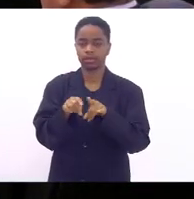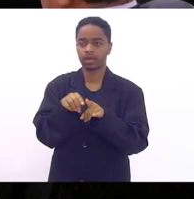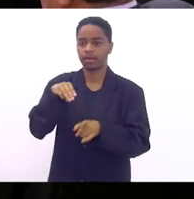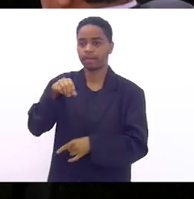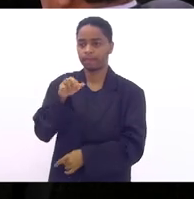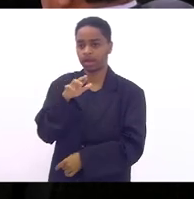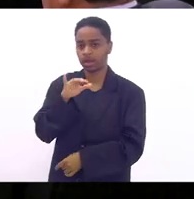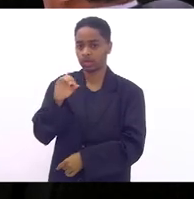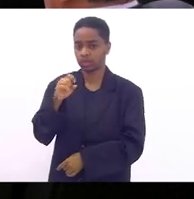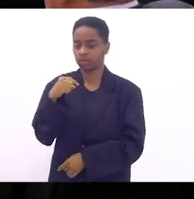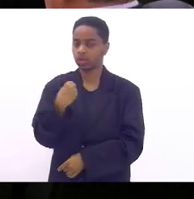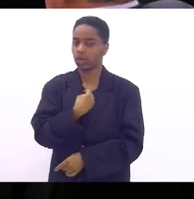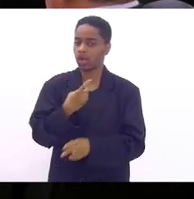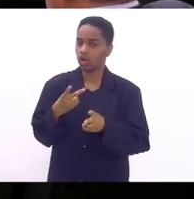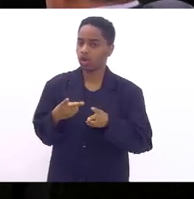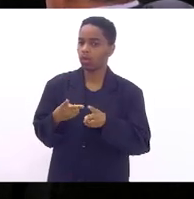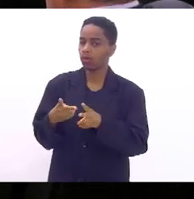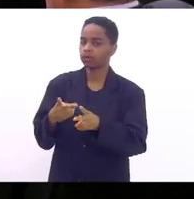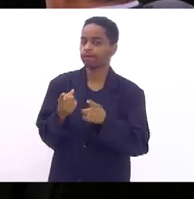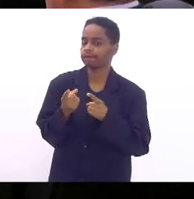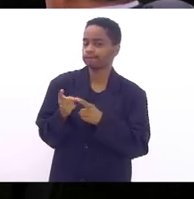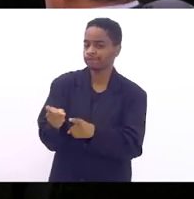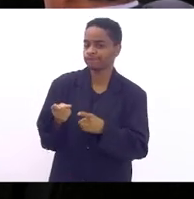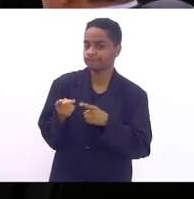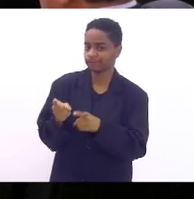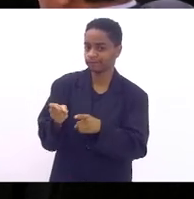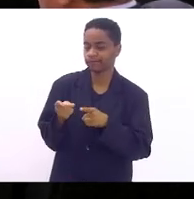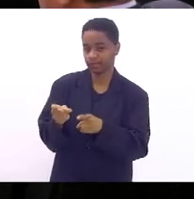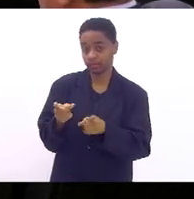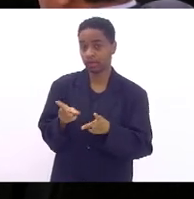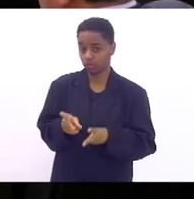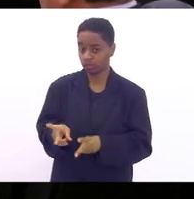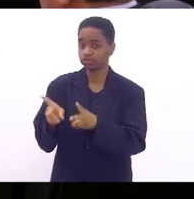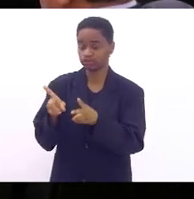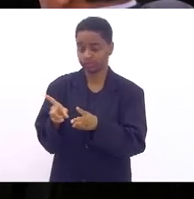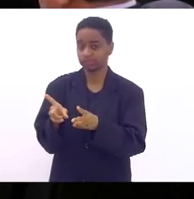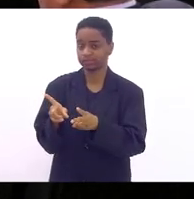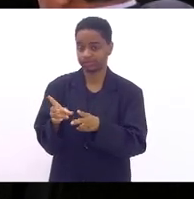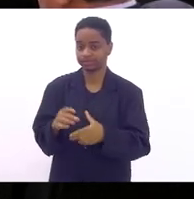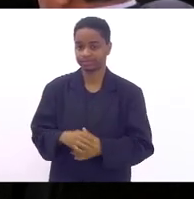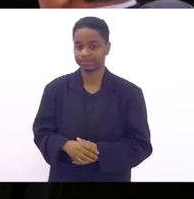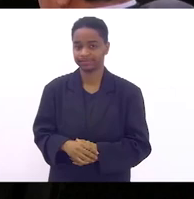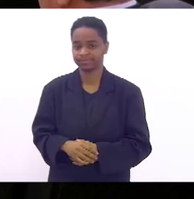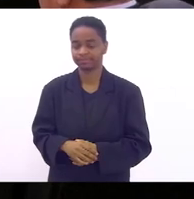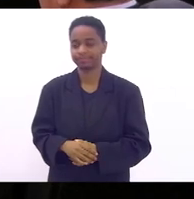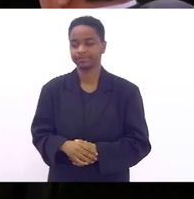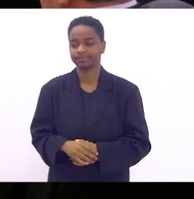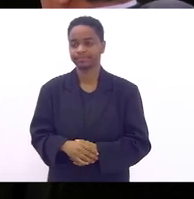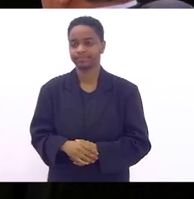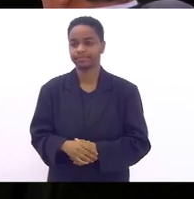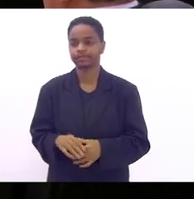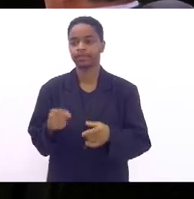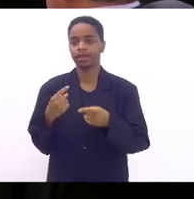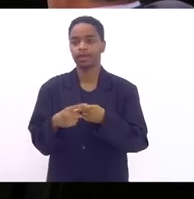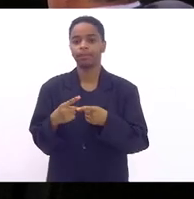nós vamos continuar lá perturbando o senhor né Eh aqui nós já saímos com novas